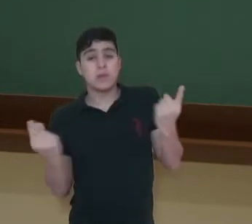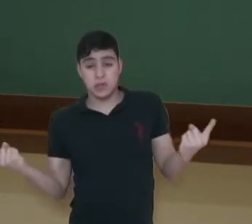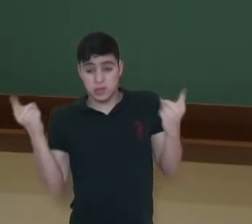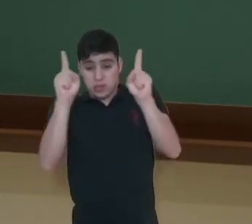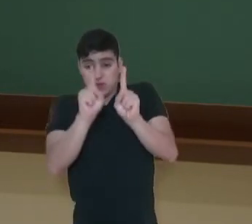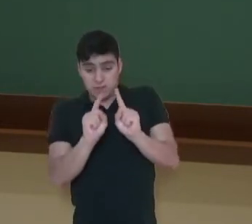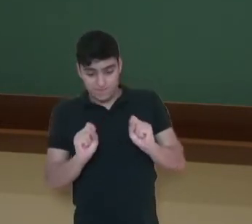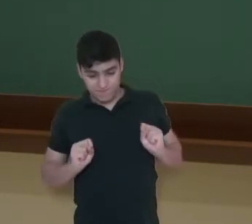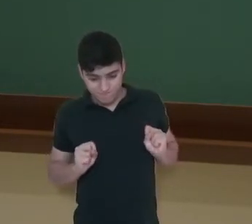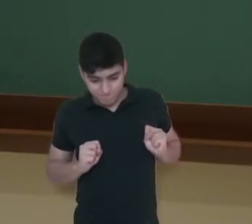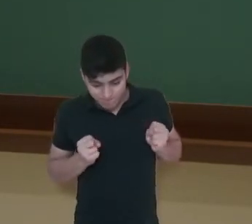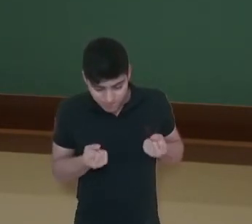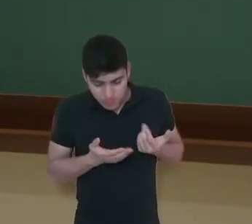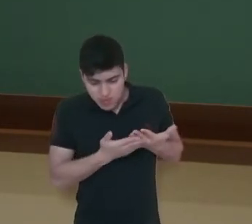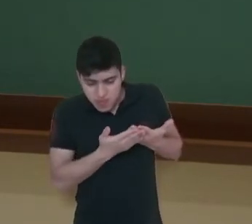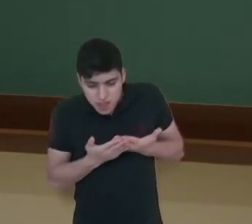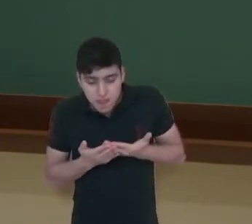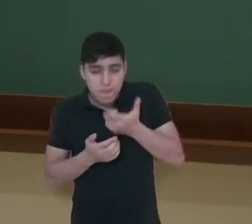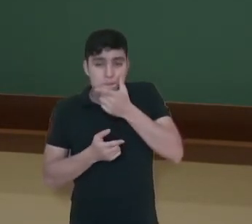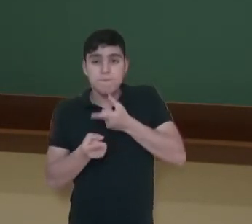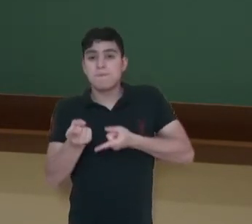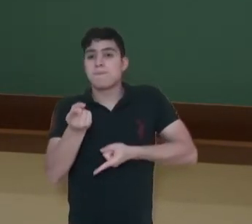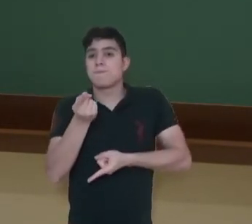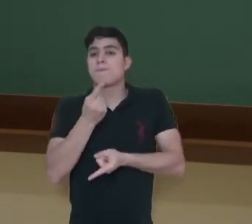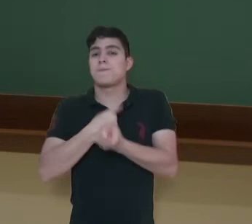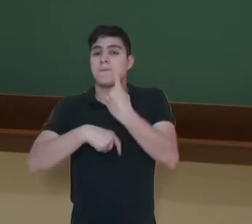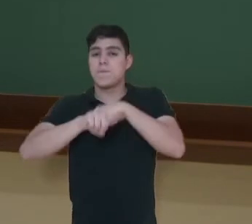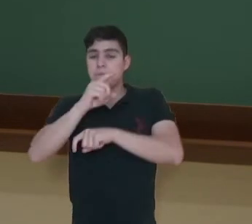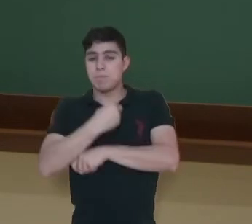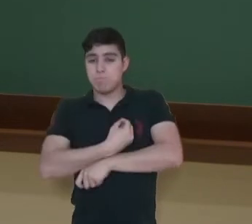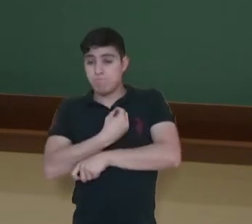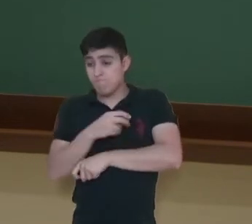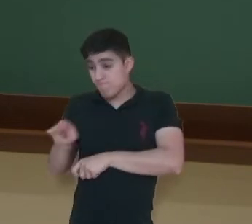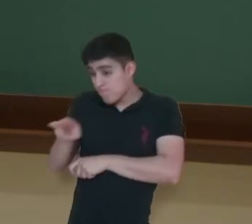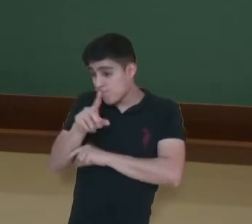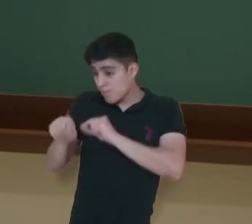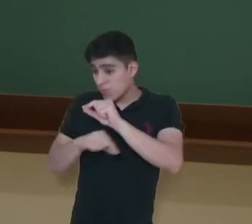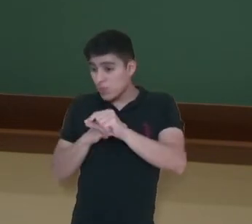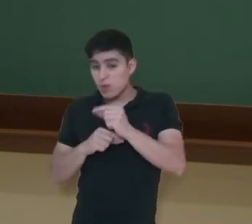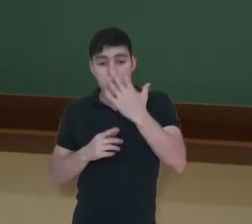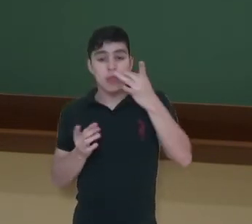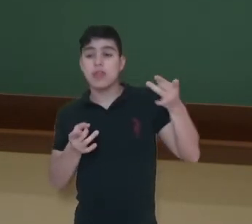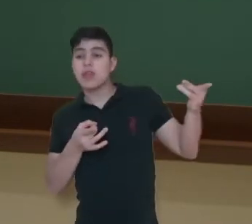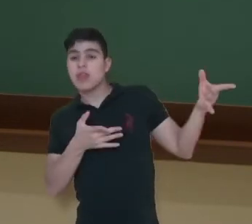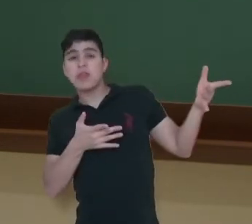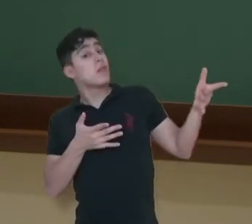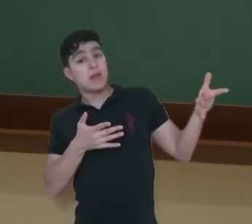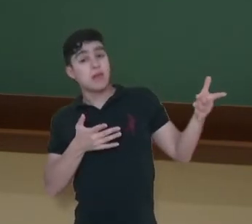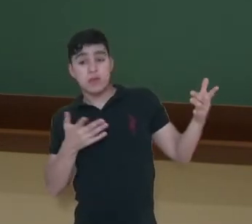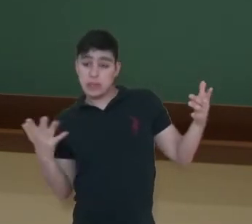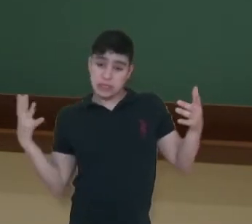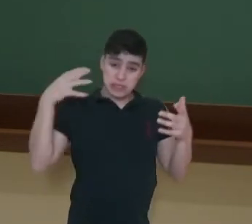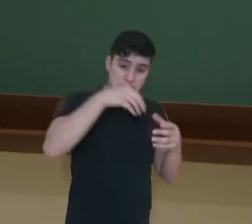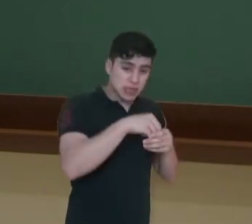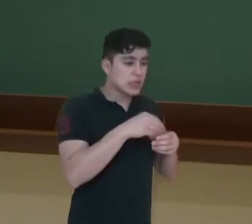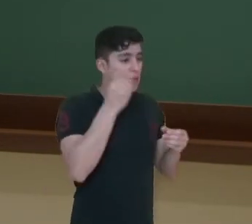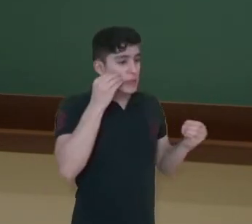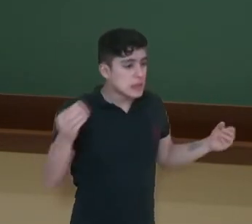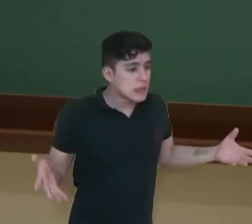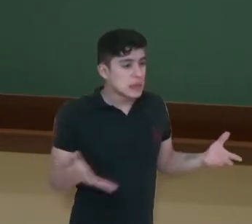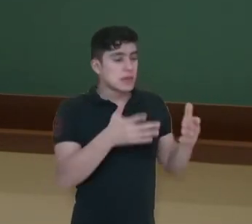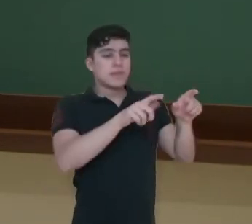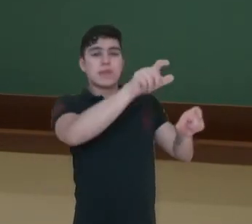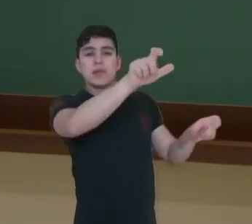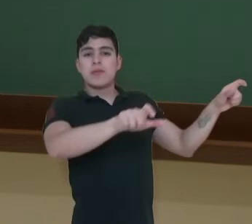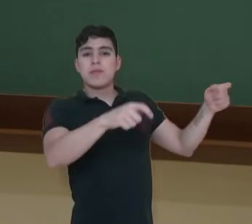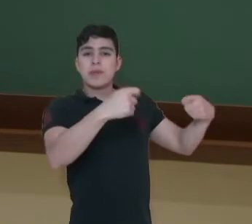empenho, através dos estudos, eles conseguiram sair dessa vida. E daí o que eles fazem? Eles não saem das suas origens, eles continuam lá para tentar ajudar aqueles que estão lá que